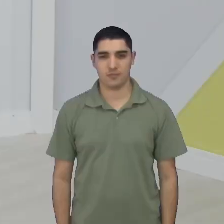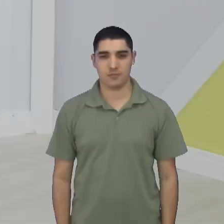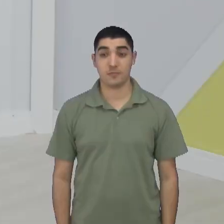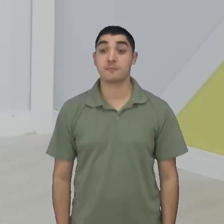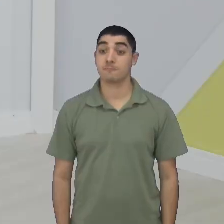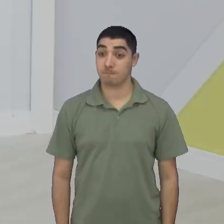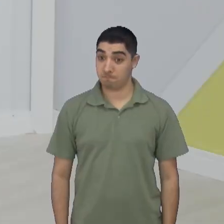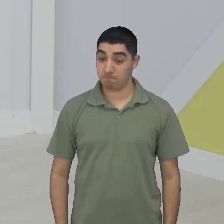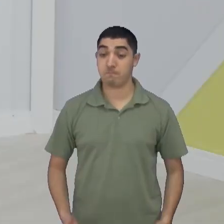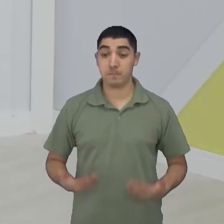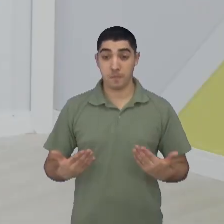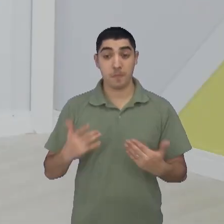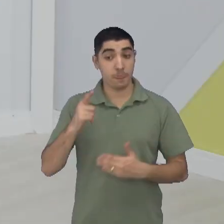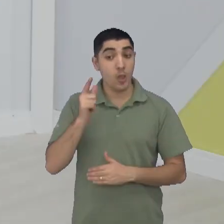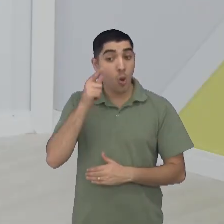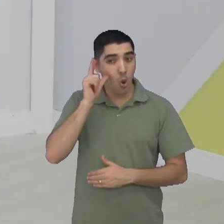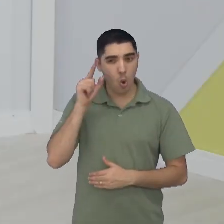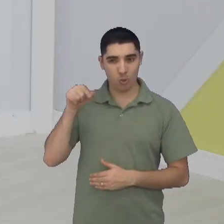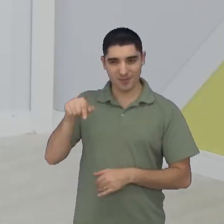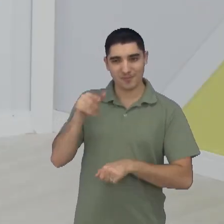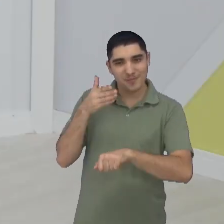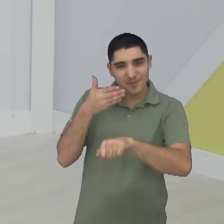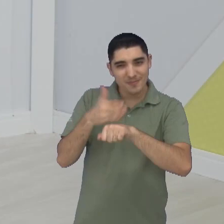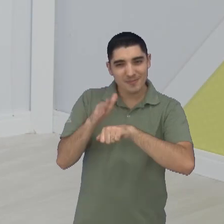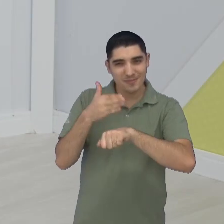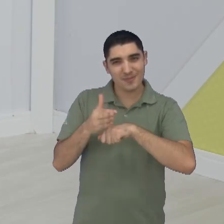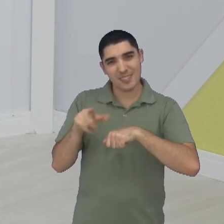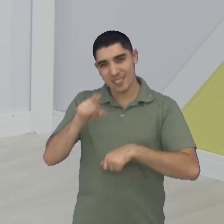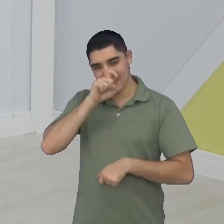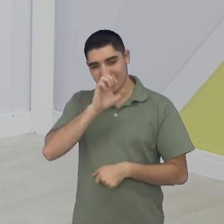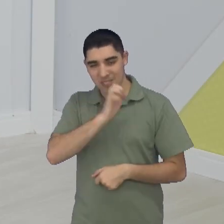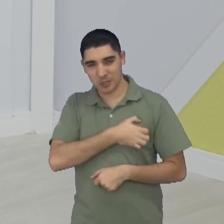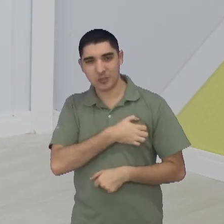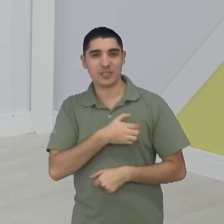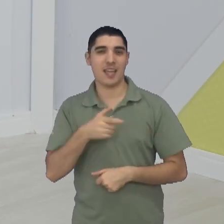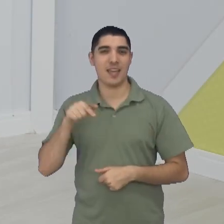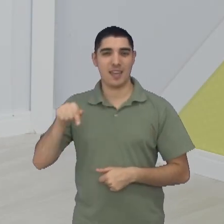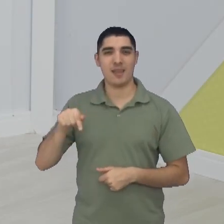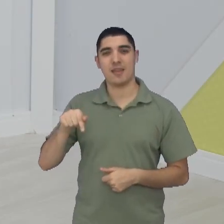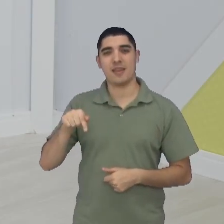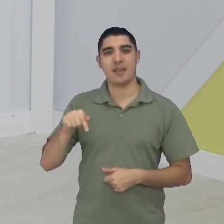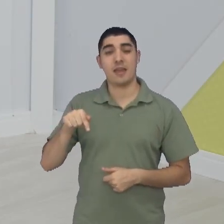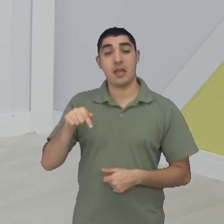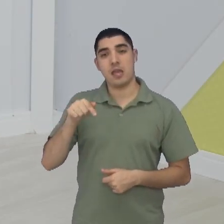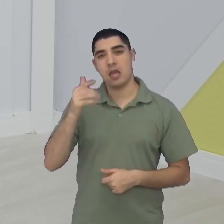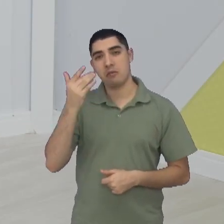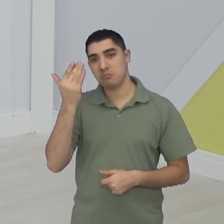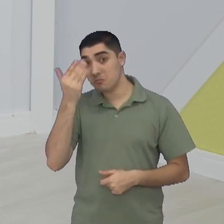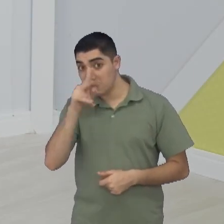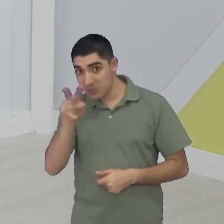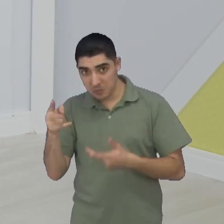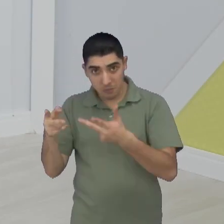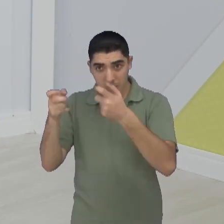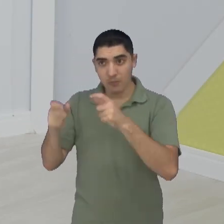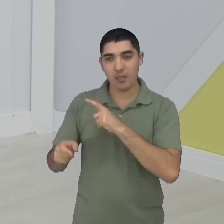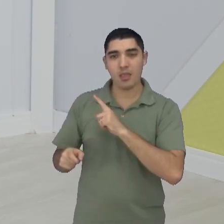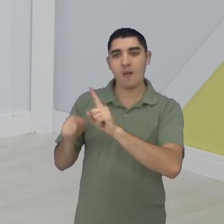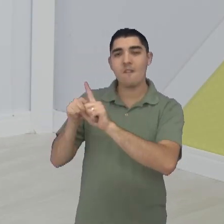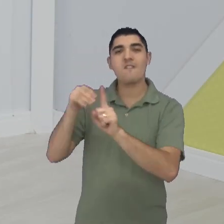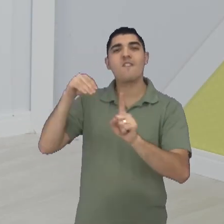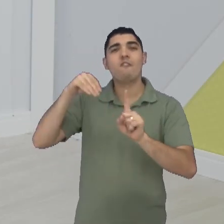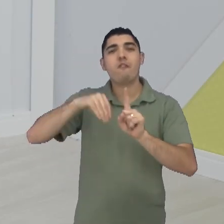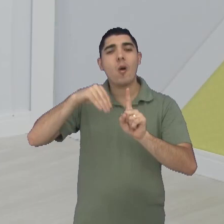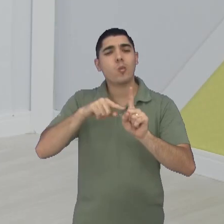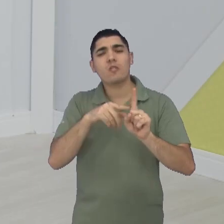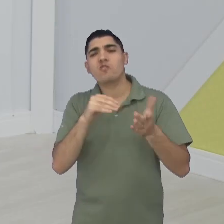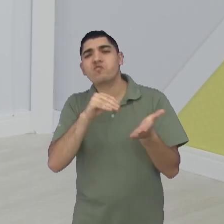E aí, ontem no treinamento que a gente fez, né, não sei se vocês viram, mas teve um desfalque né? O